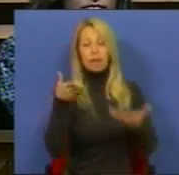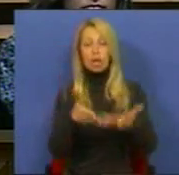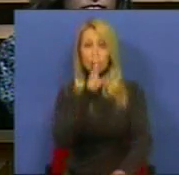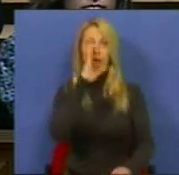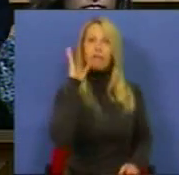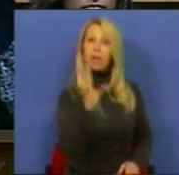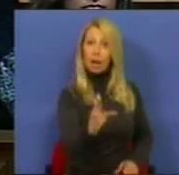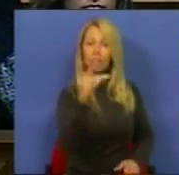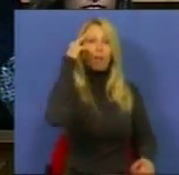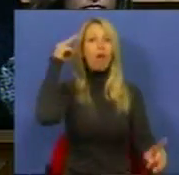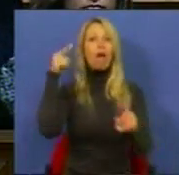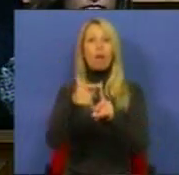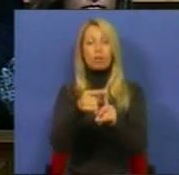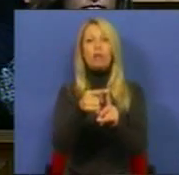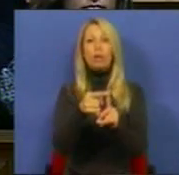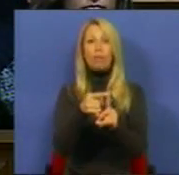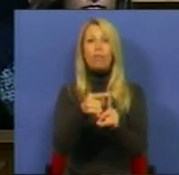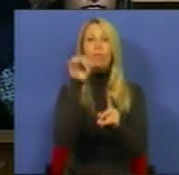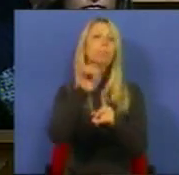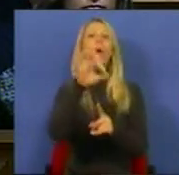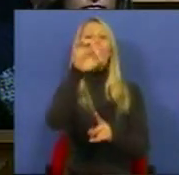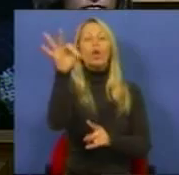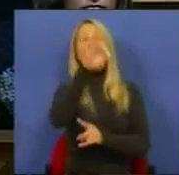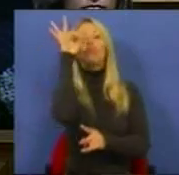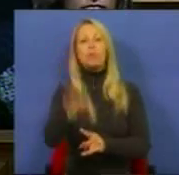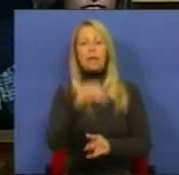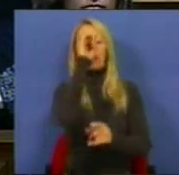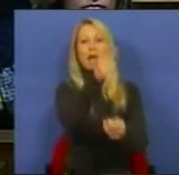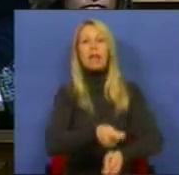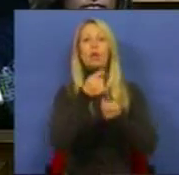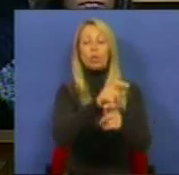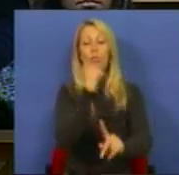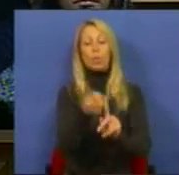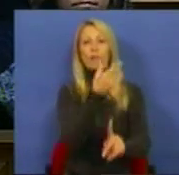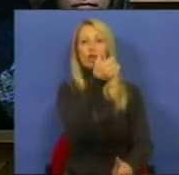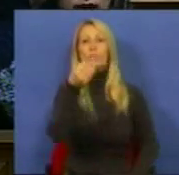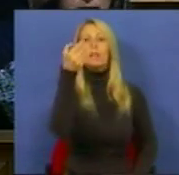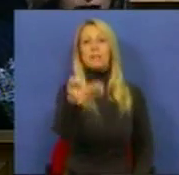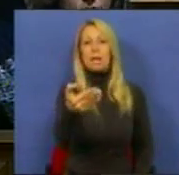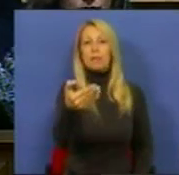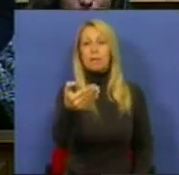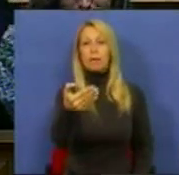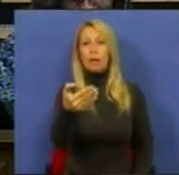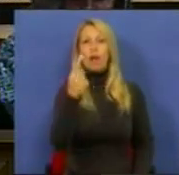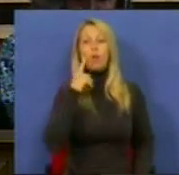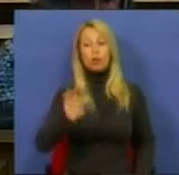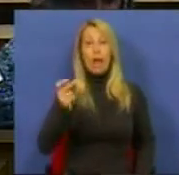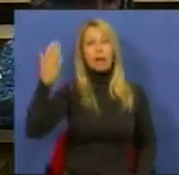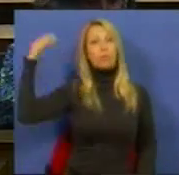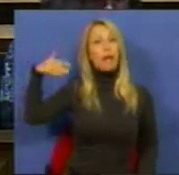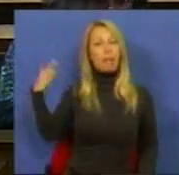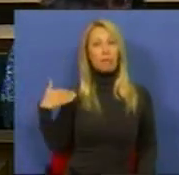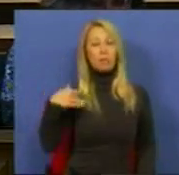diretas destinaram-se apenas a 8% dos agricultores em 2007. Exatamente. Nos anos anteriores,